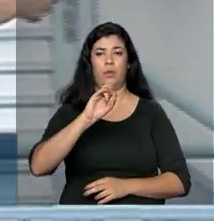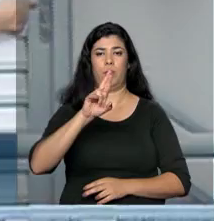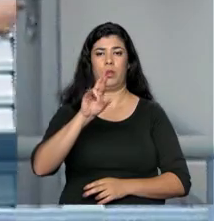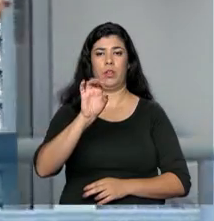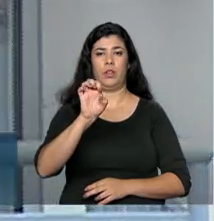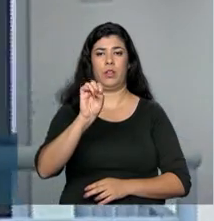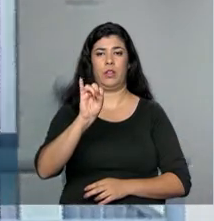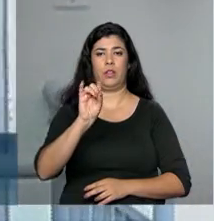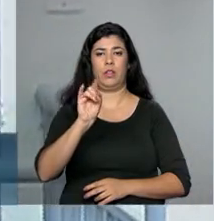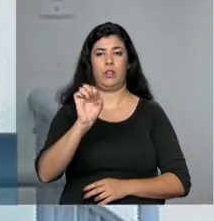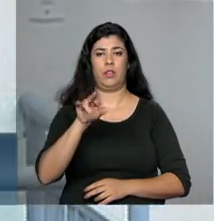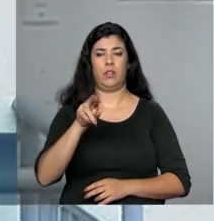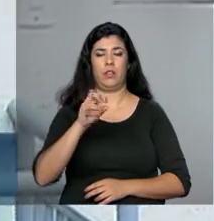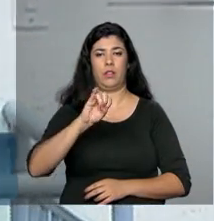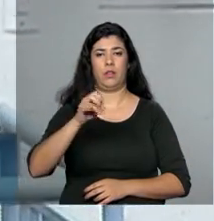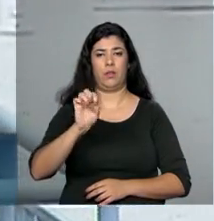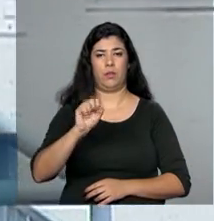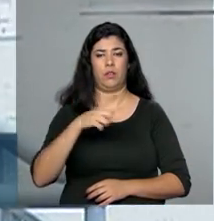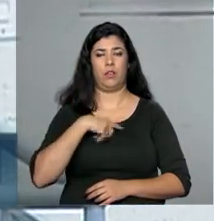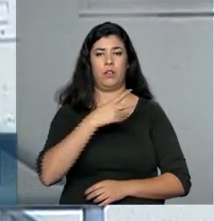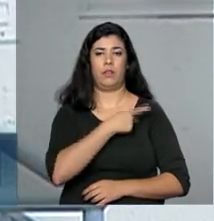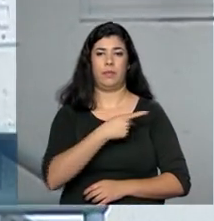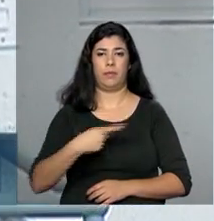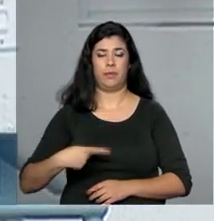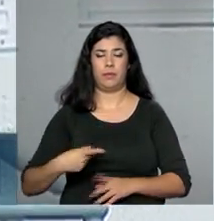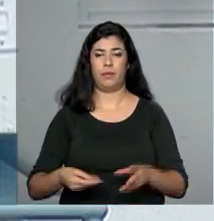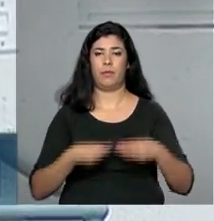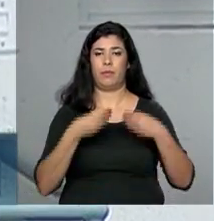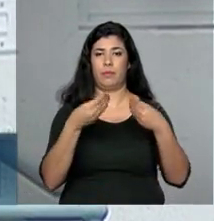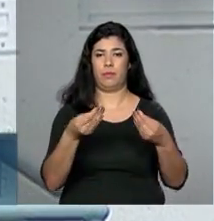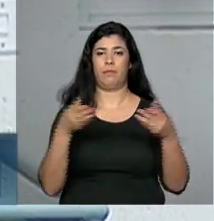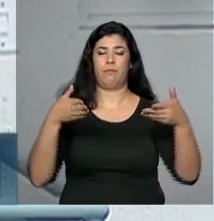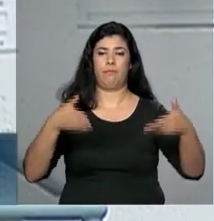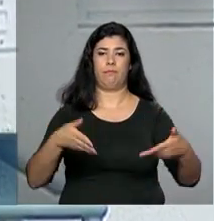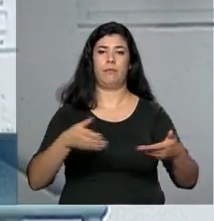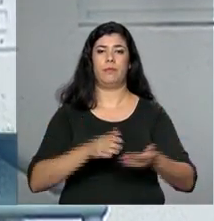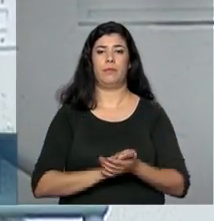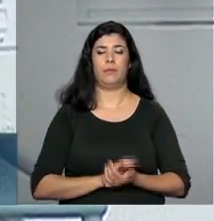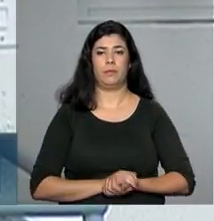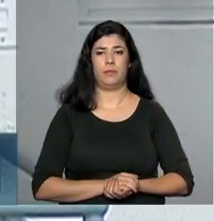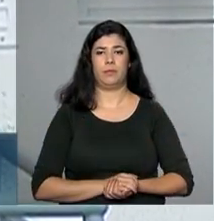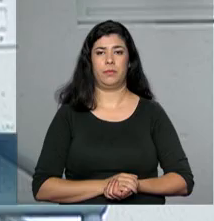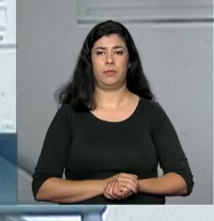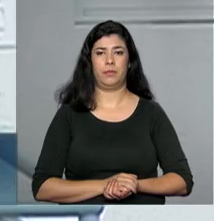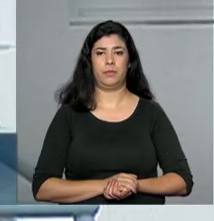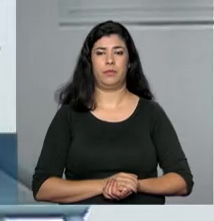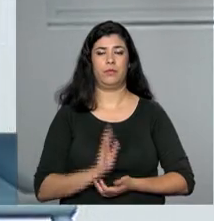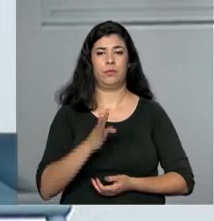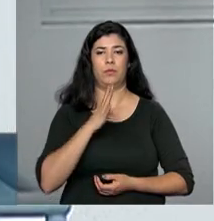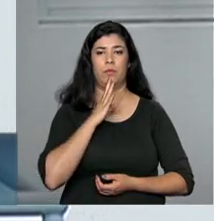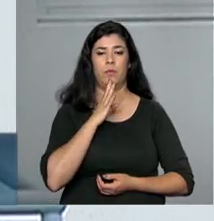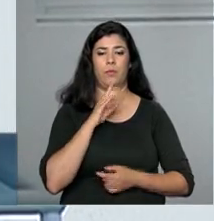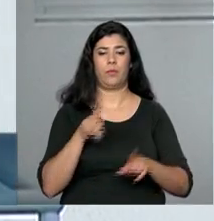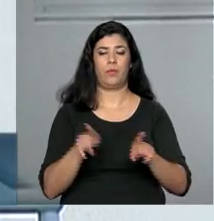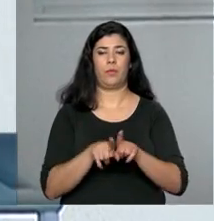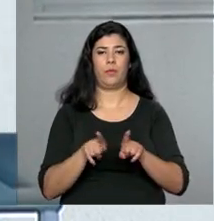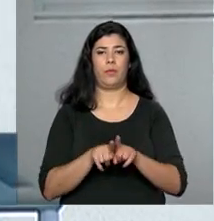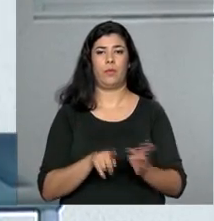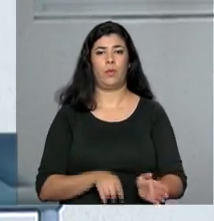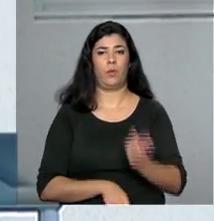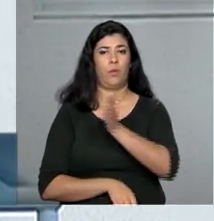da cerimônia de entrega dos apartamentos ali conhecendo também o apartamento